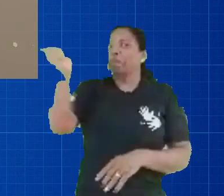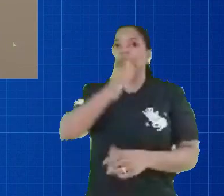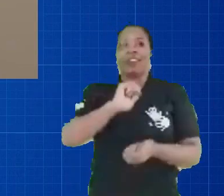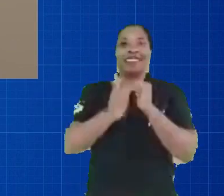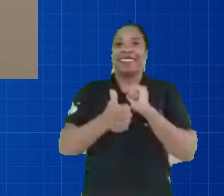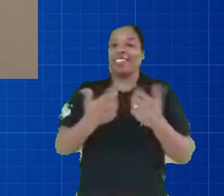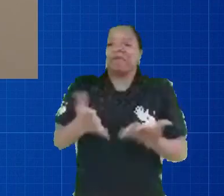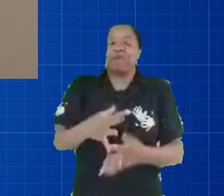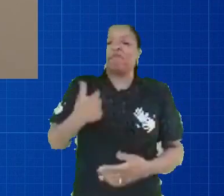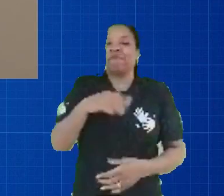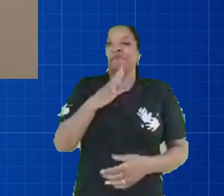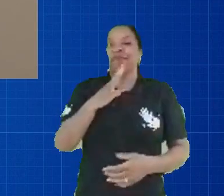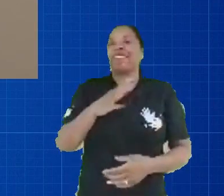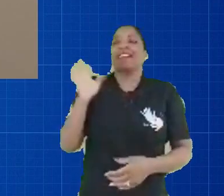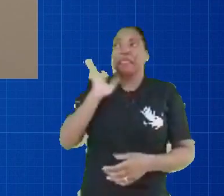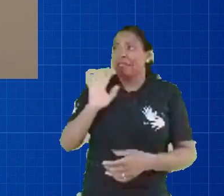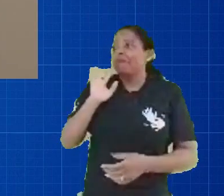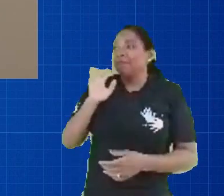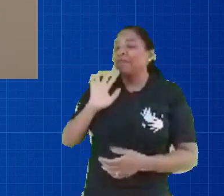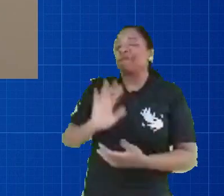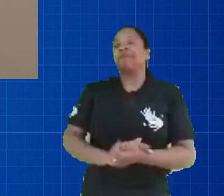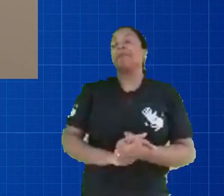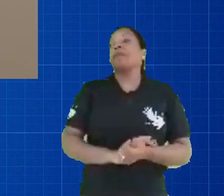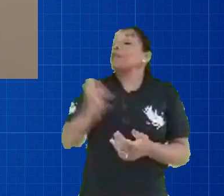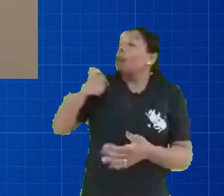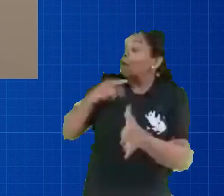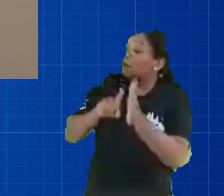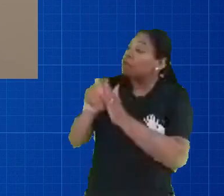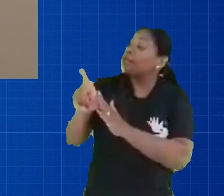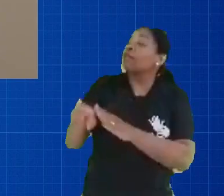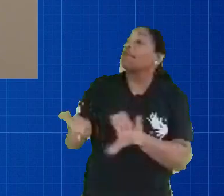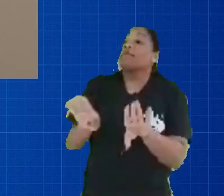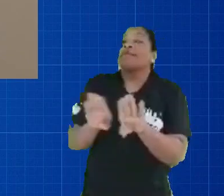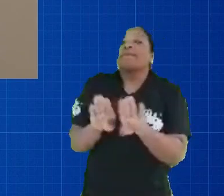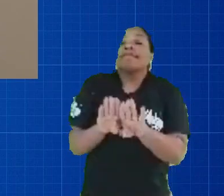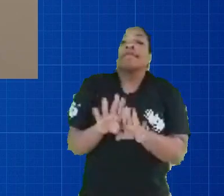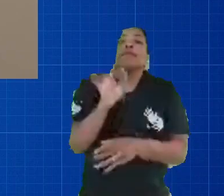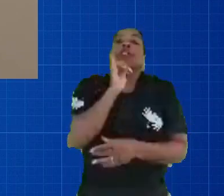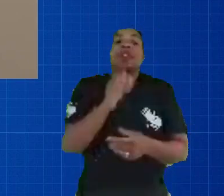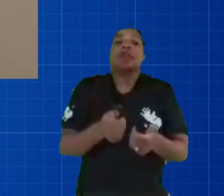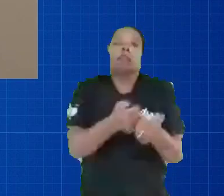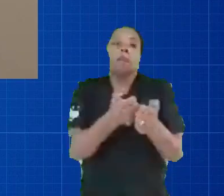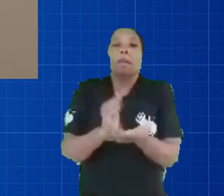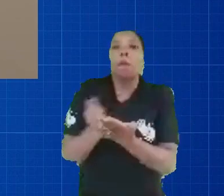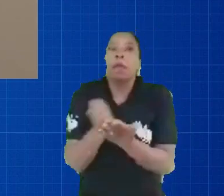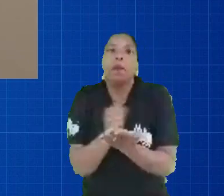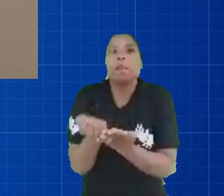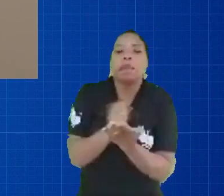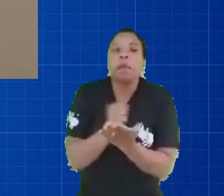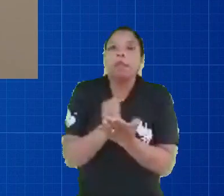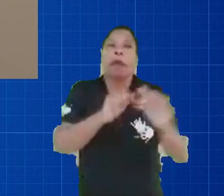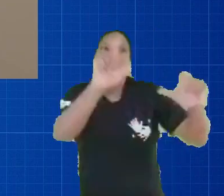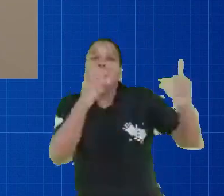queria saber também, você falou da questão de videogame, né? Como estão as crianças nesse retorno